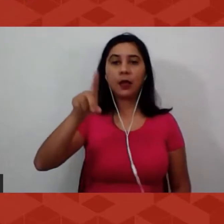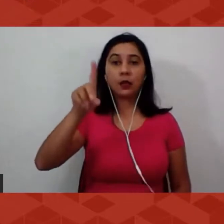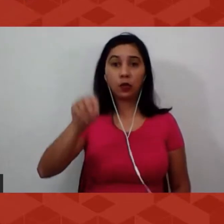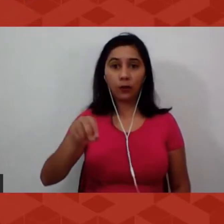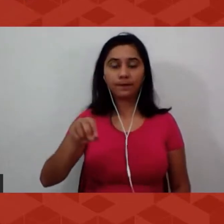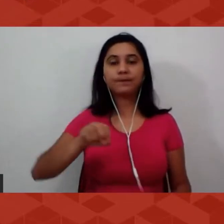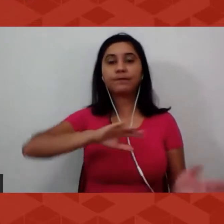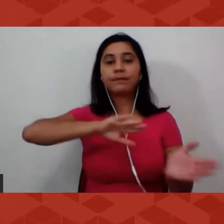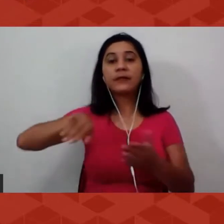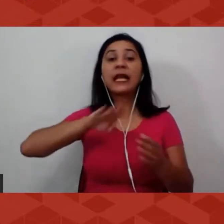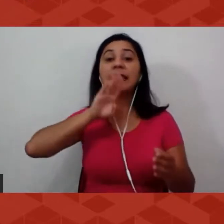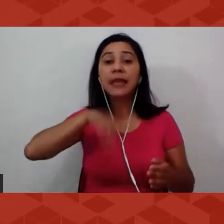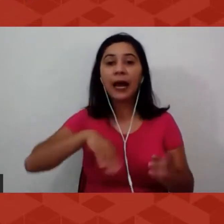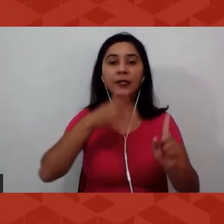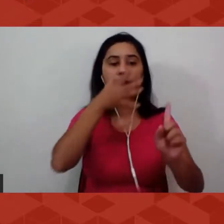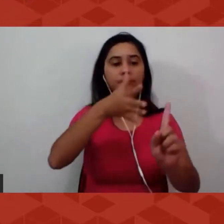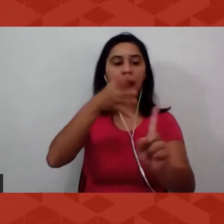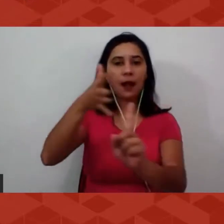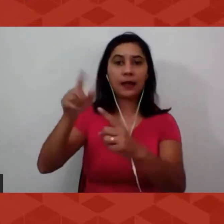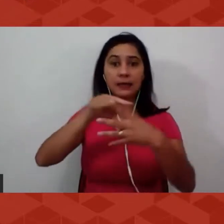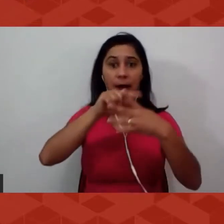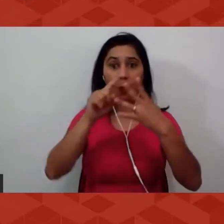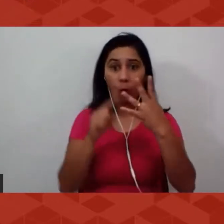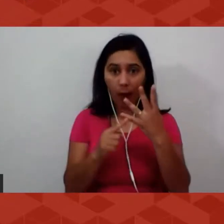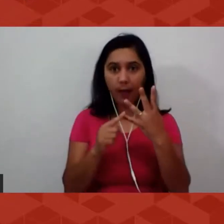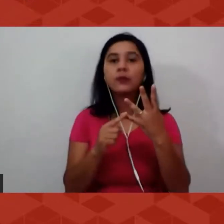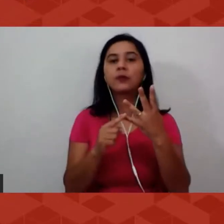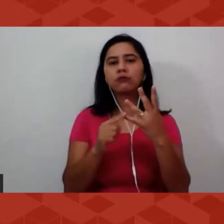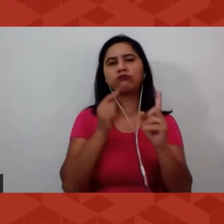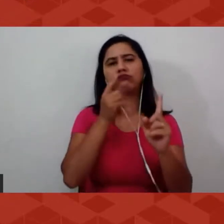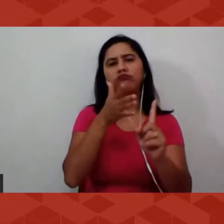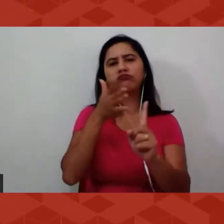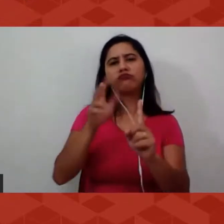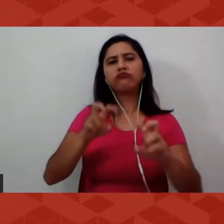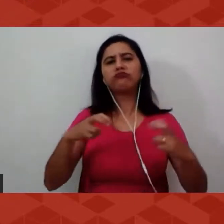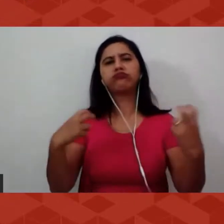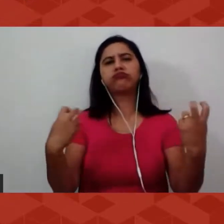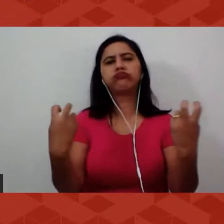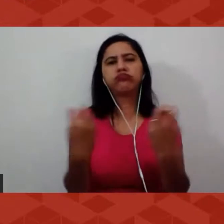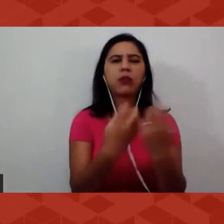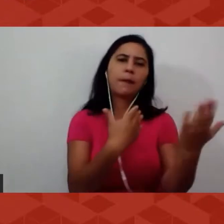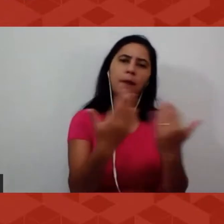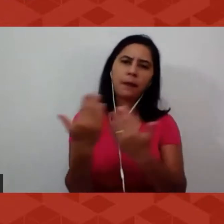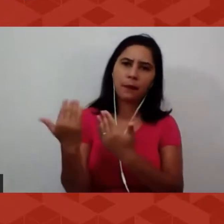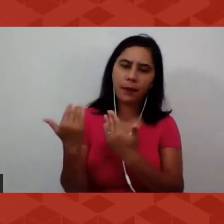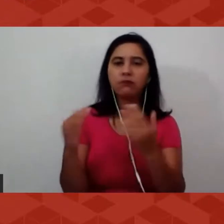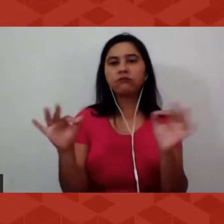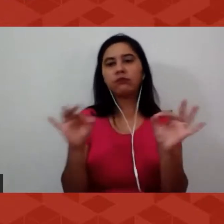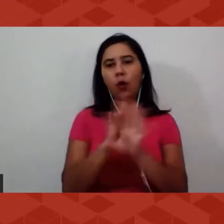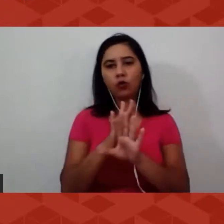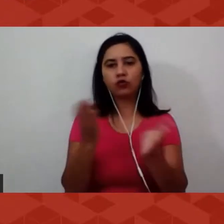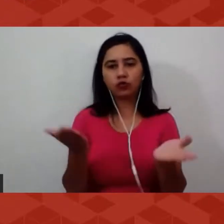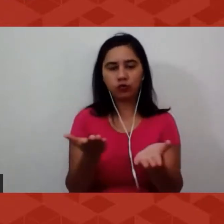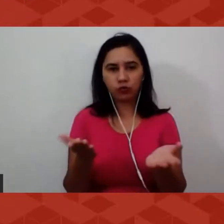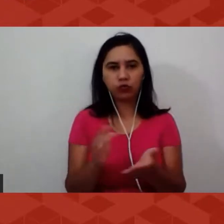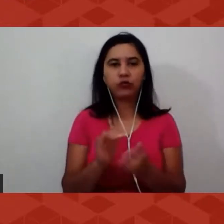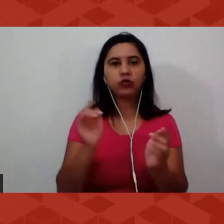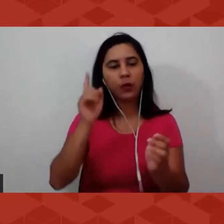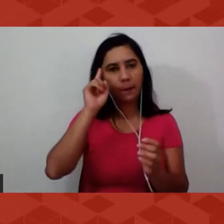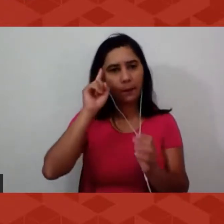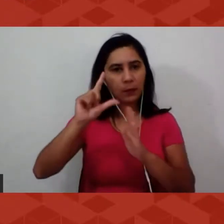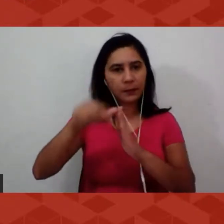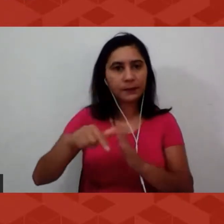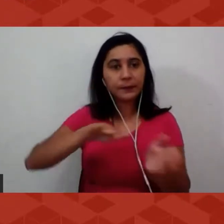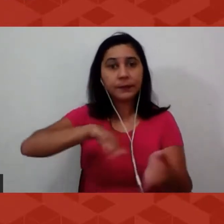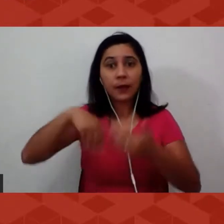mais quatro palestras com temas variados e uma mesa redonda ao final para encerrar o período. Agora, passo a palavra ao